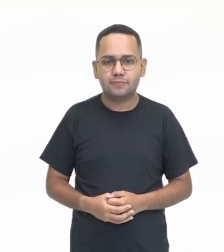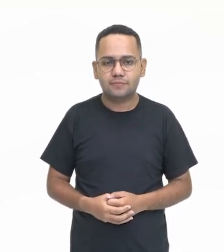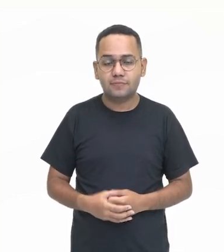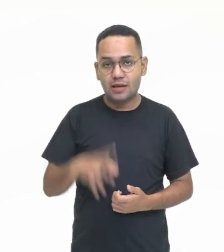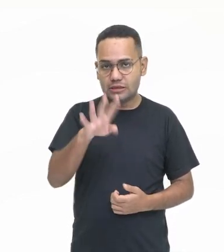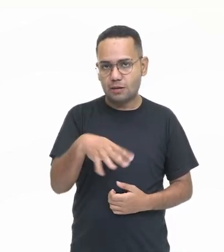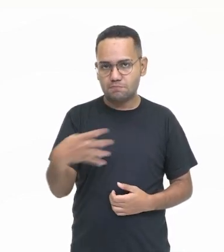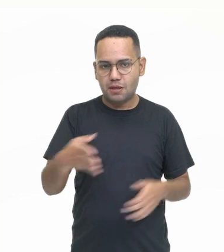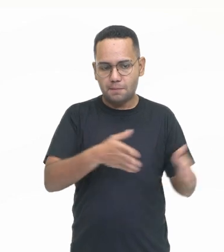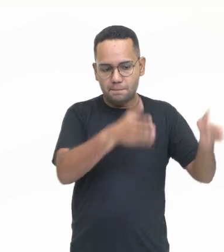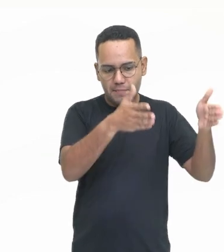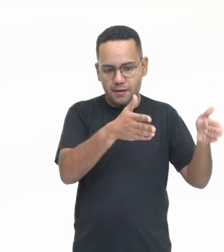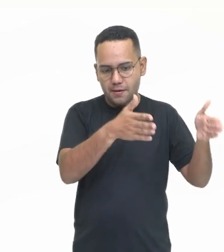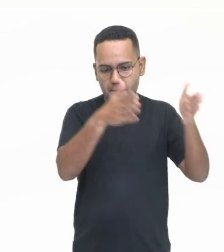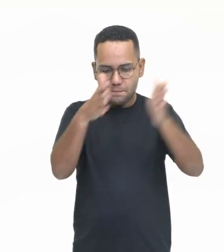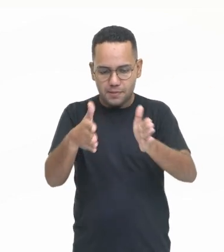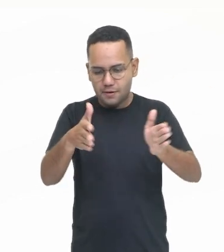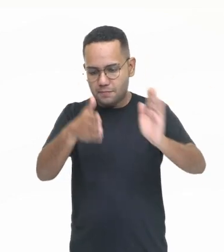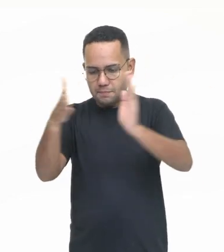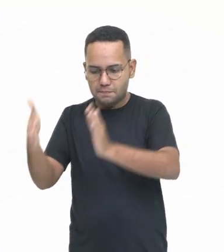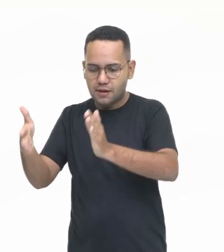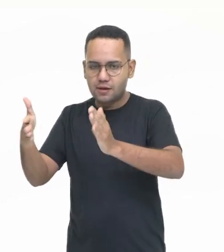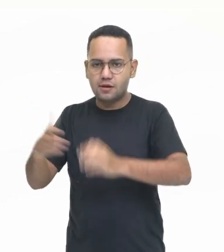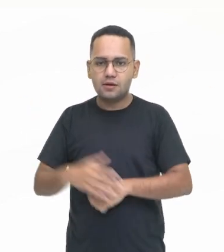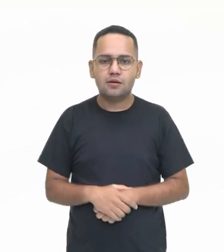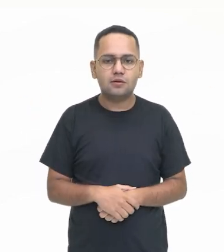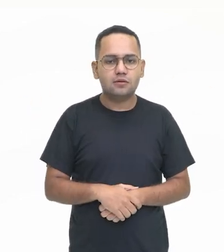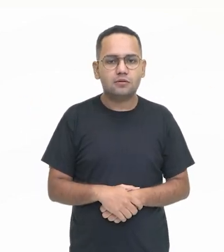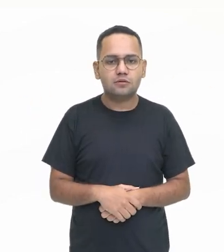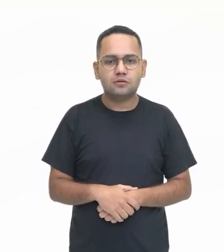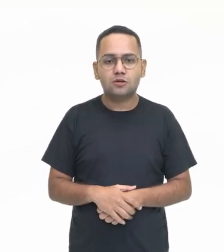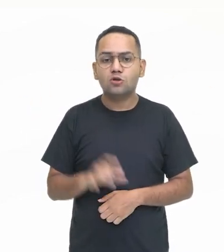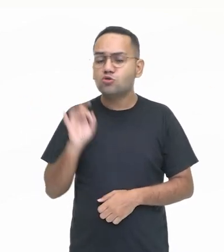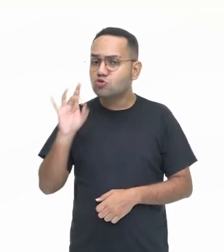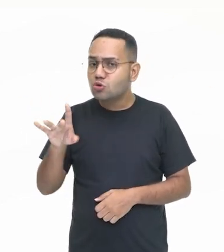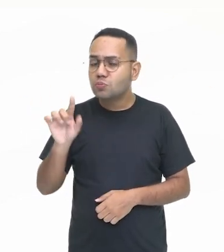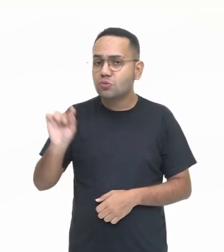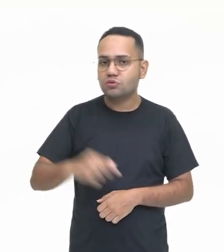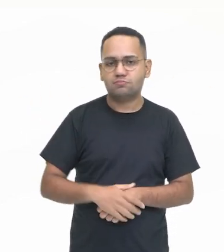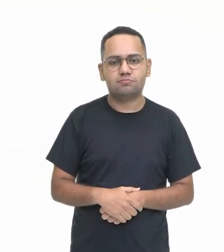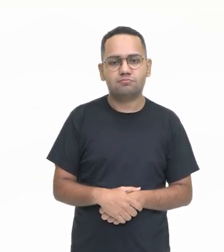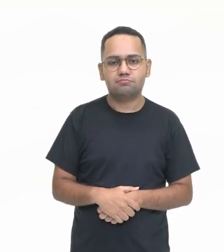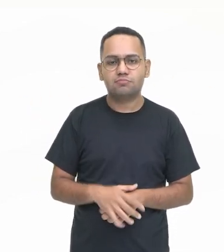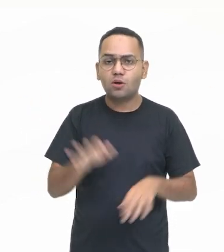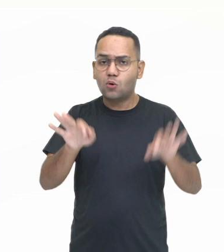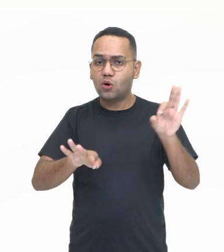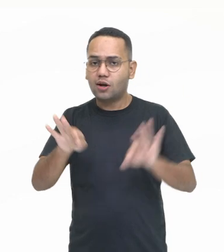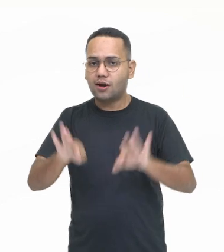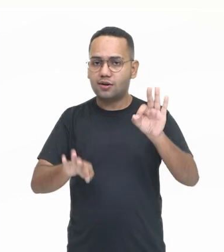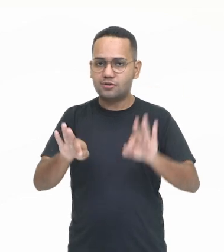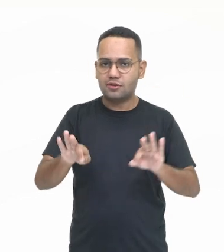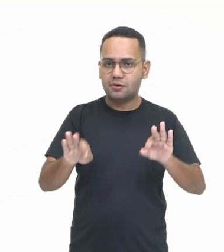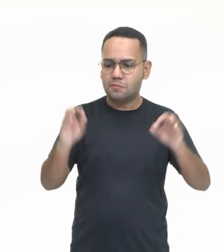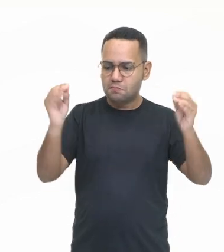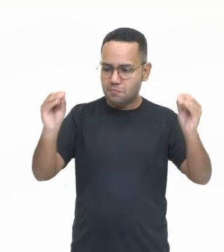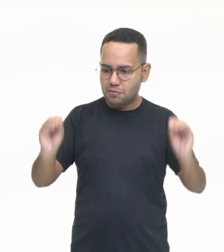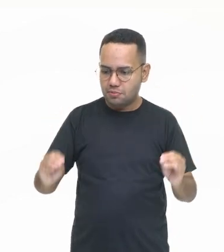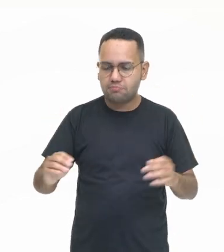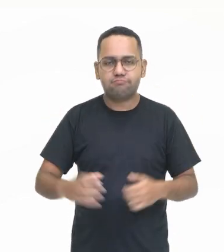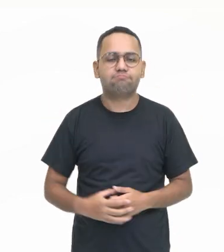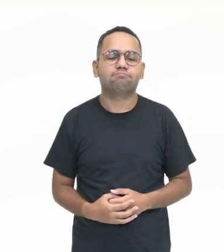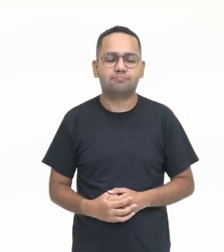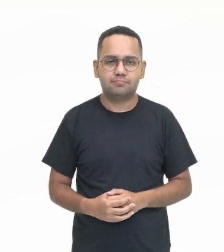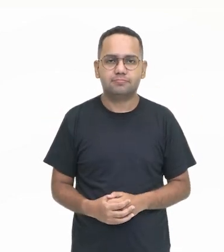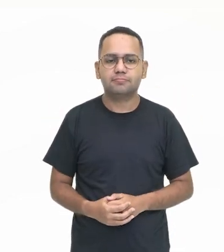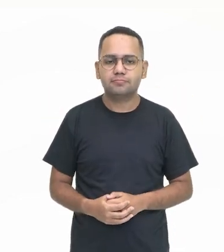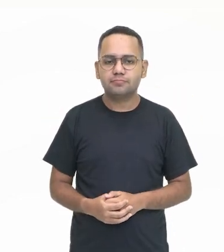sendo representado isso, só que não de maneira gráfica, né? Estamos aqui com a nossa tabelinha. Então, o -2 se